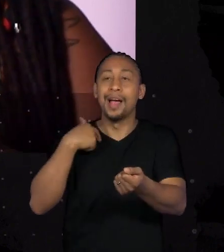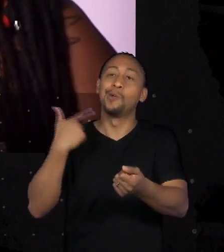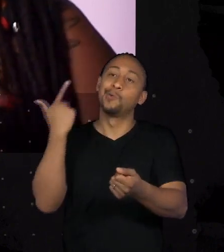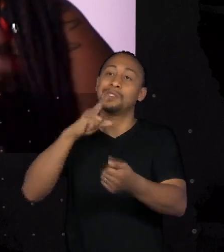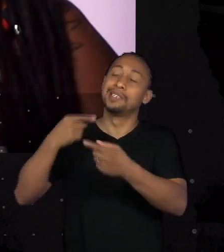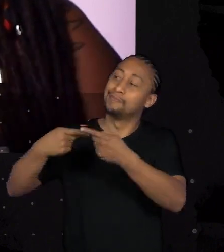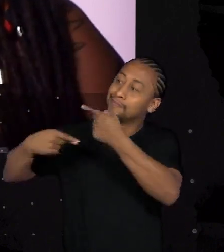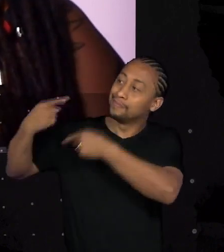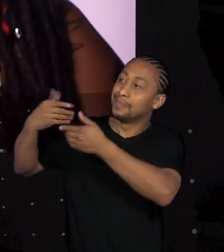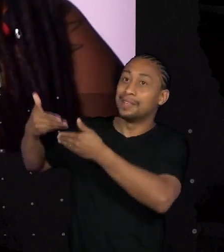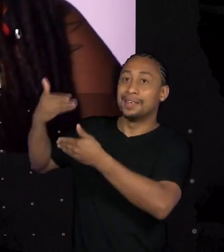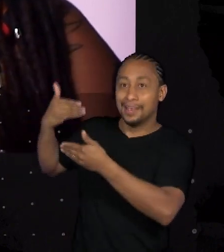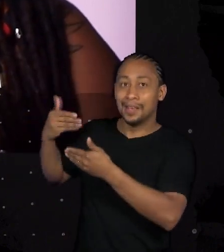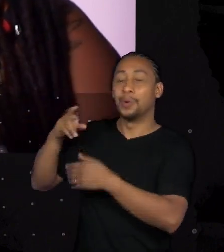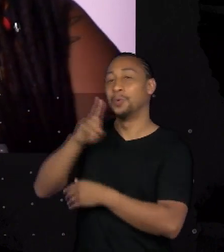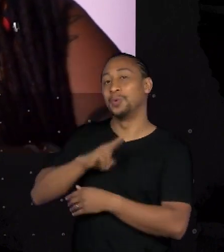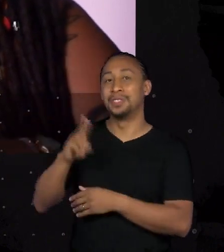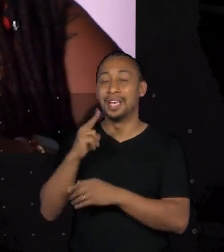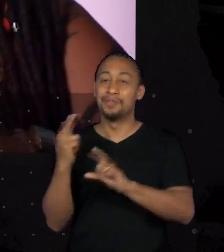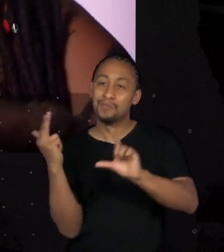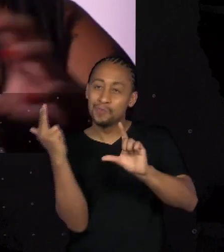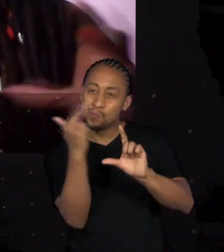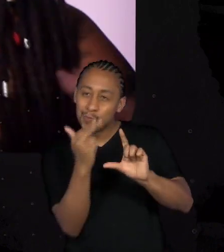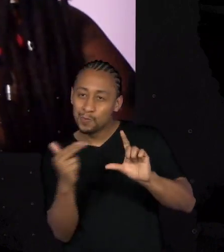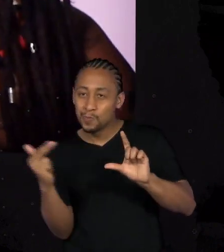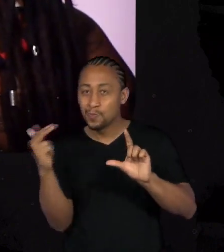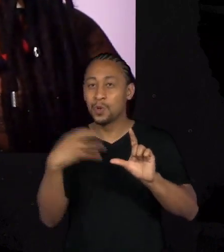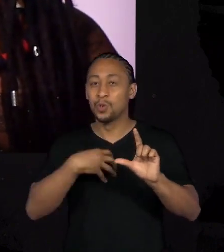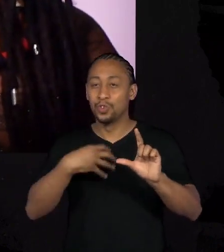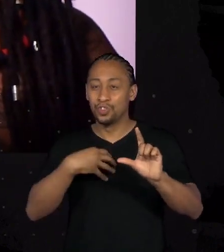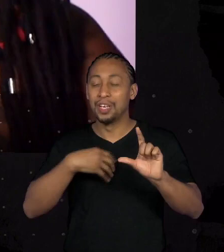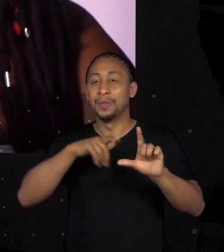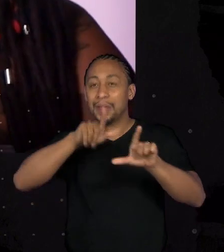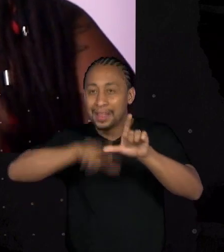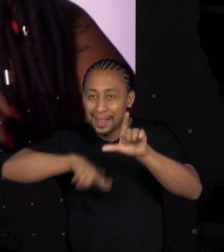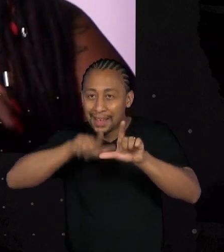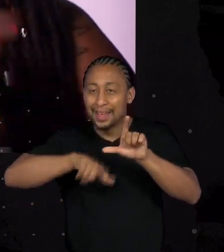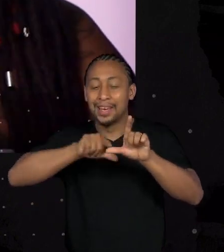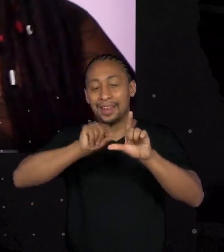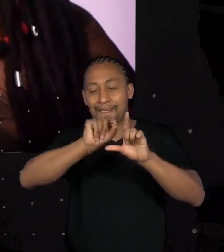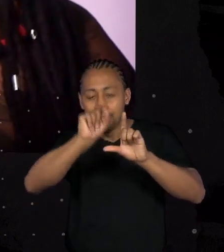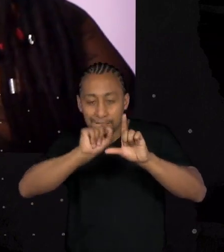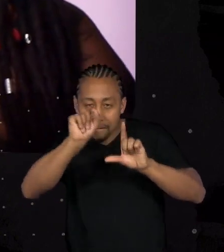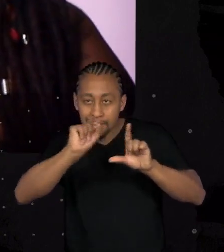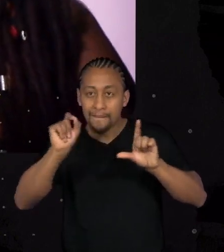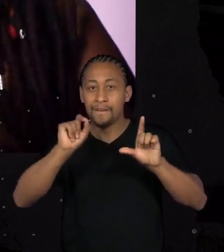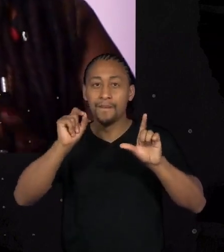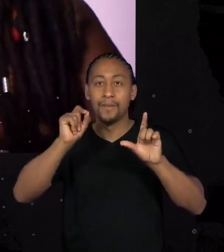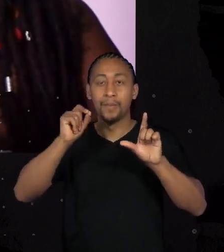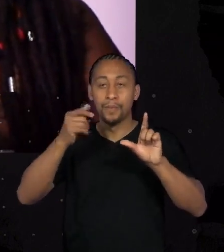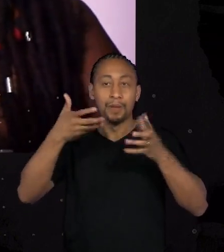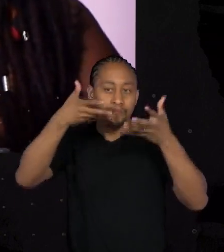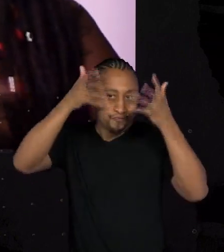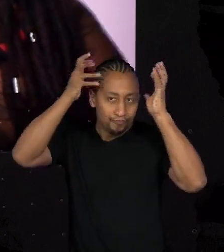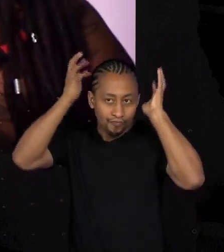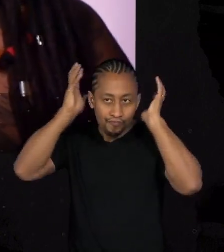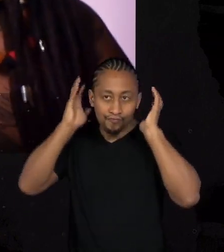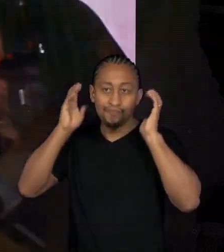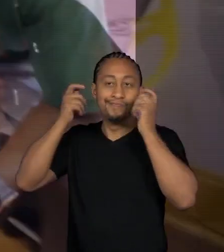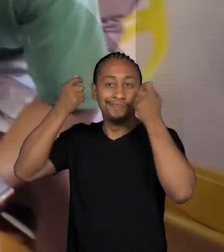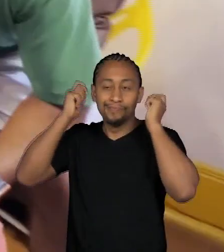né? Seja com grafias, seja com escarificações, com um penteado, um corte de cabelo,